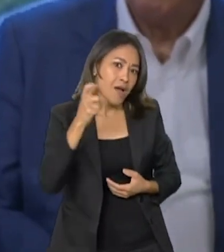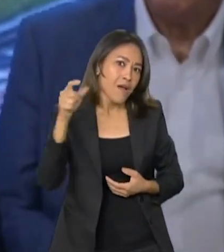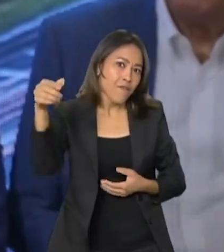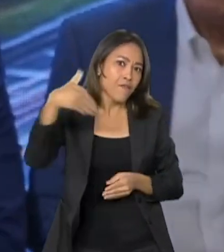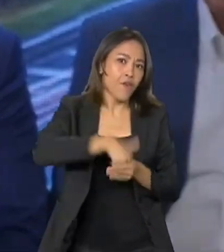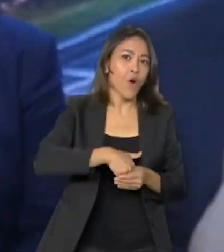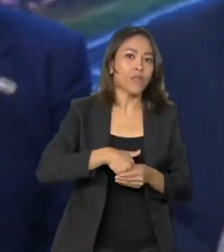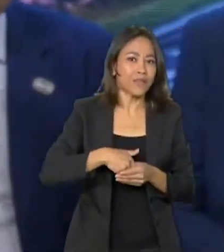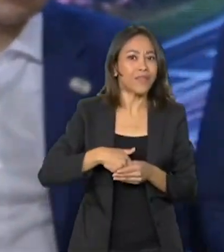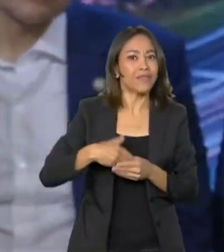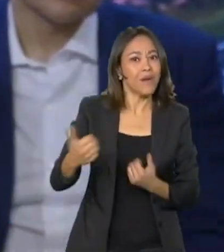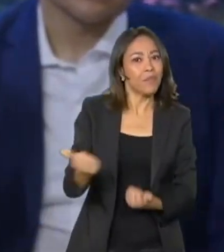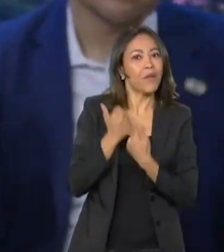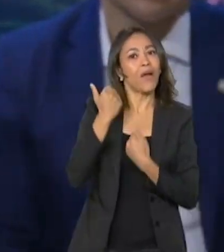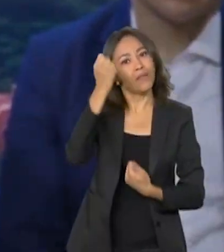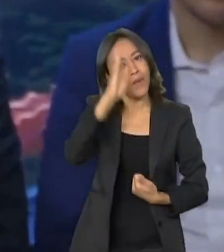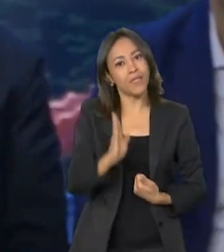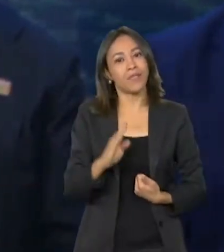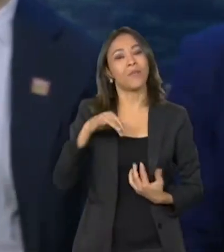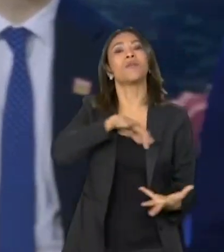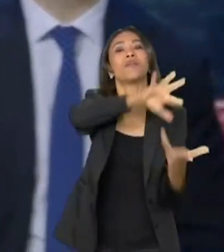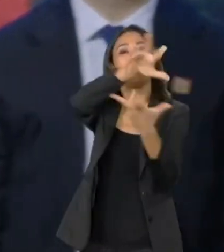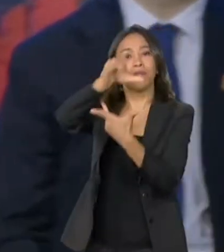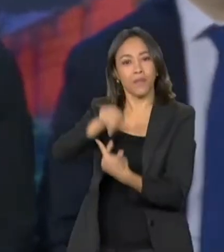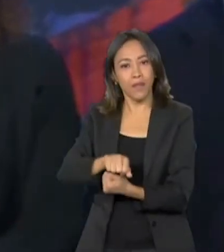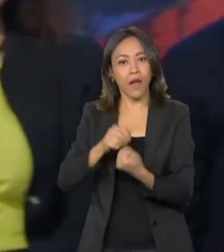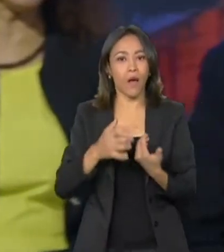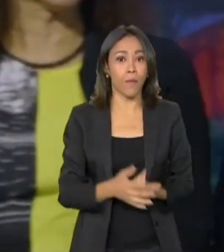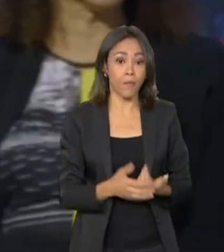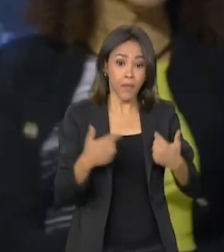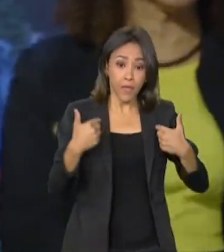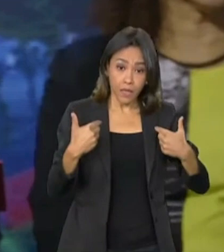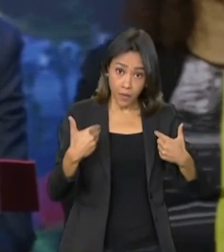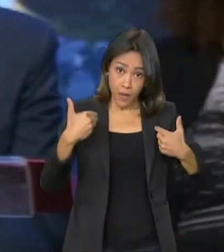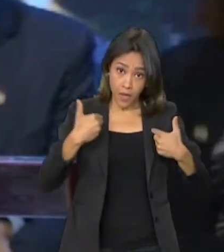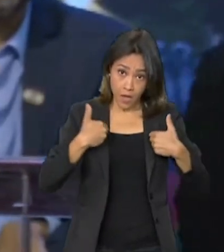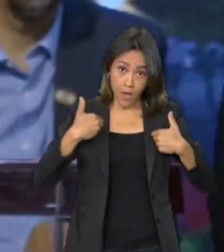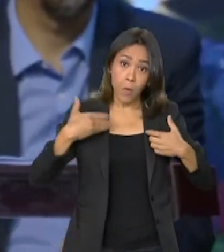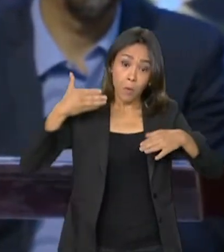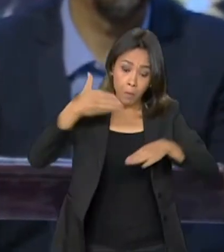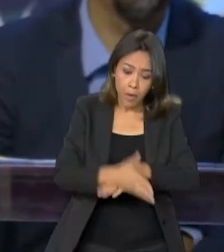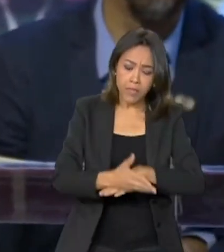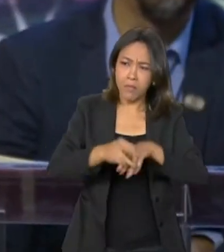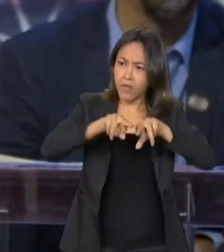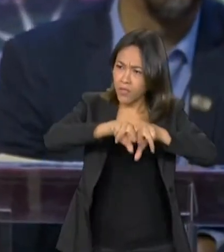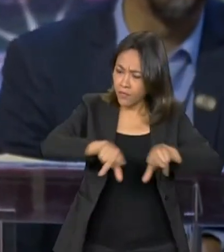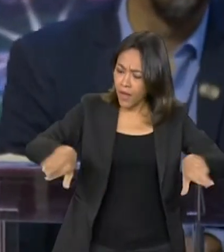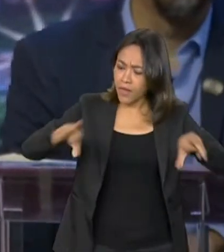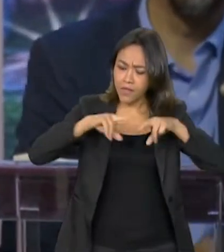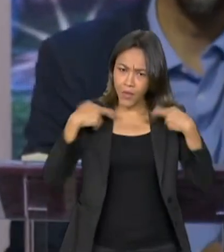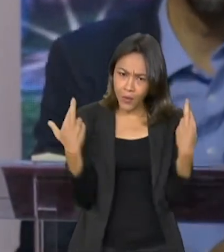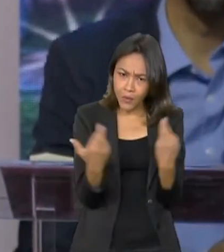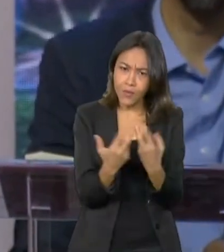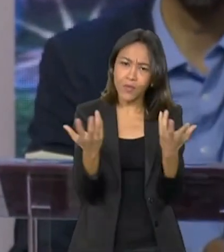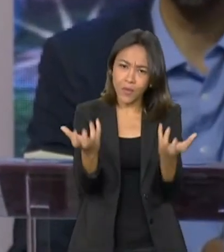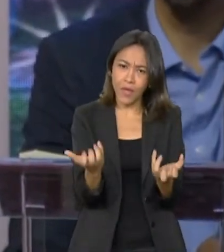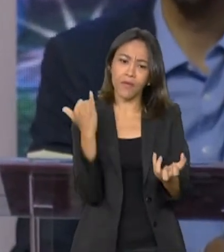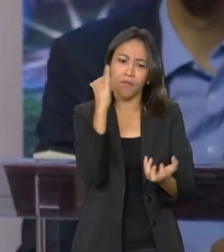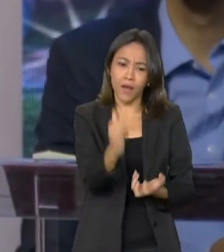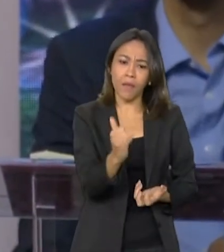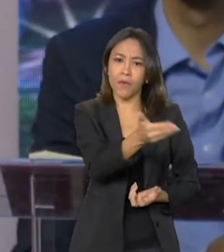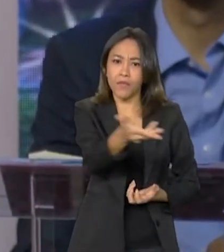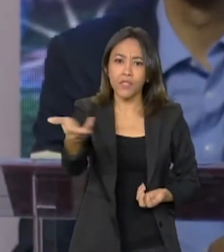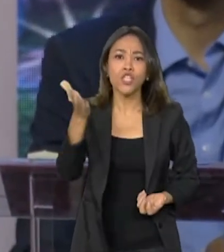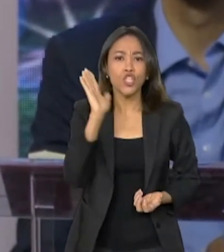a nível internacional. Bom, além de participar de todas essas reuniões, eu queria dizer para vocês que eu já participei